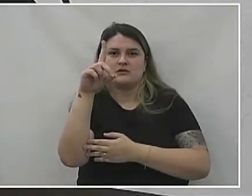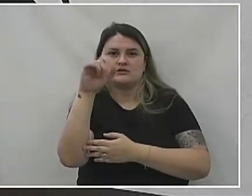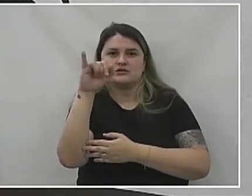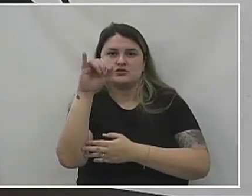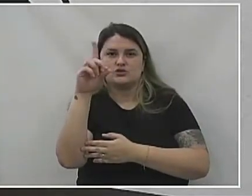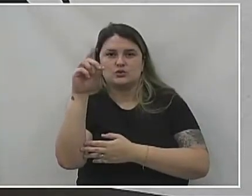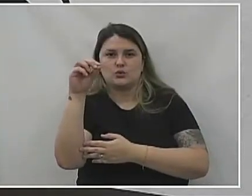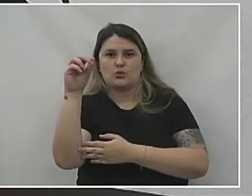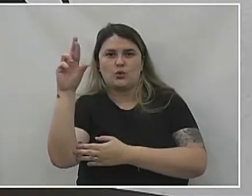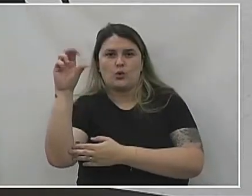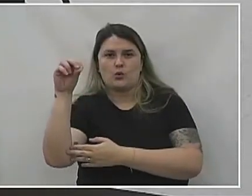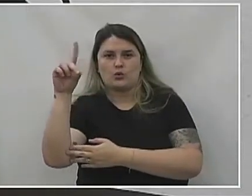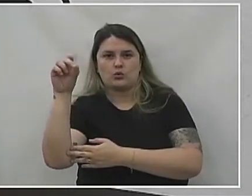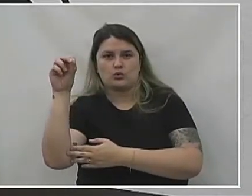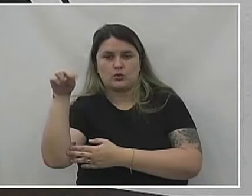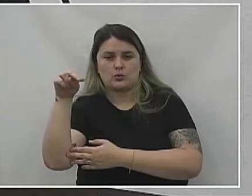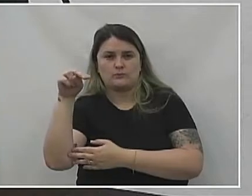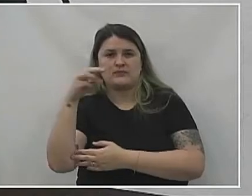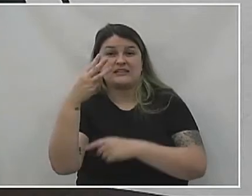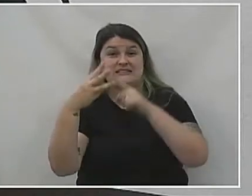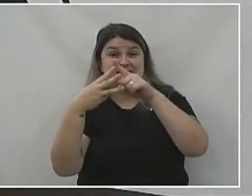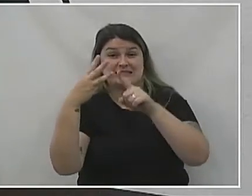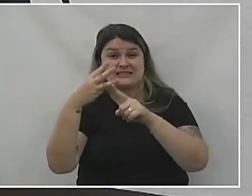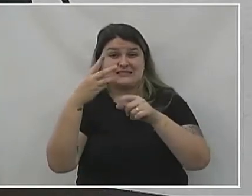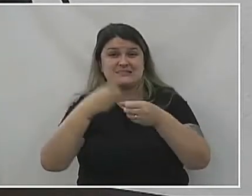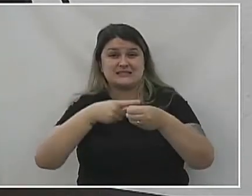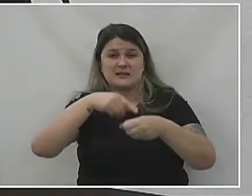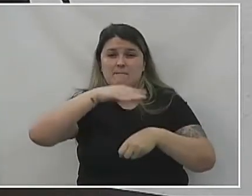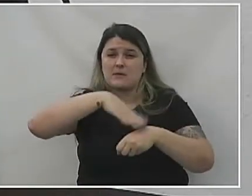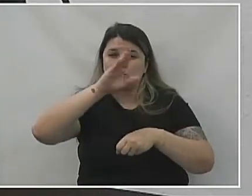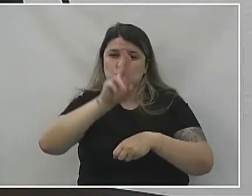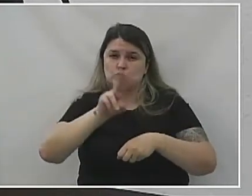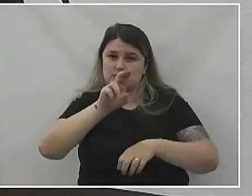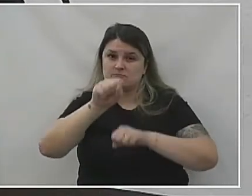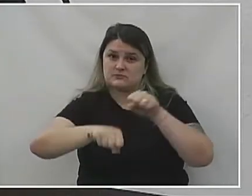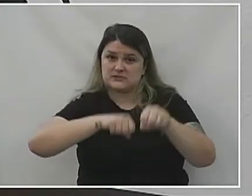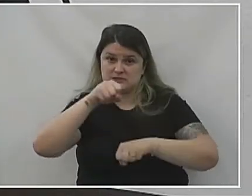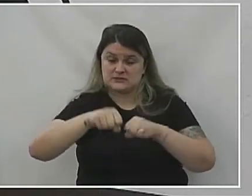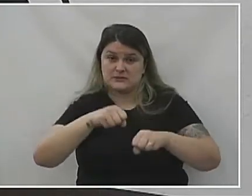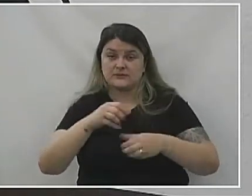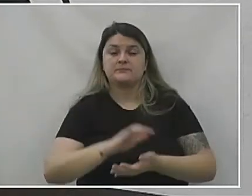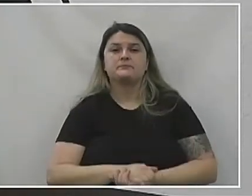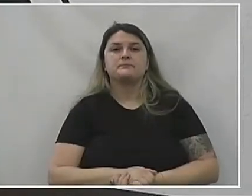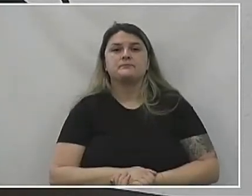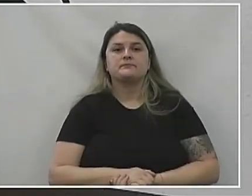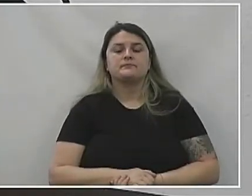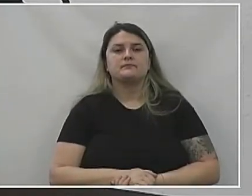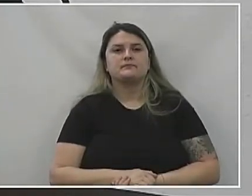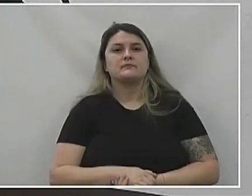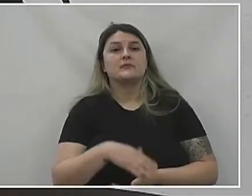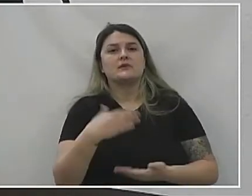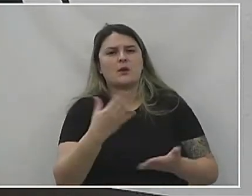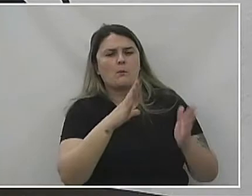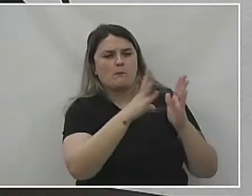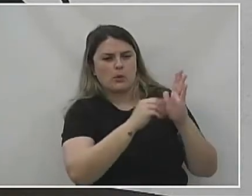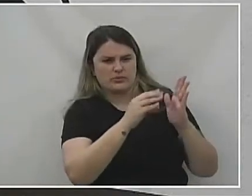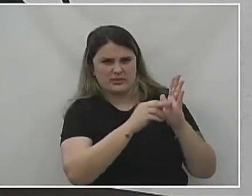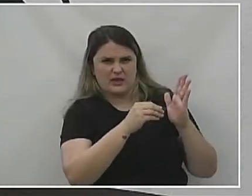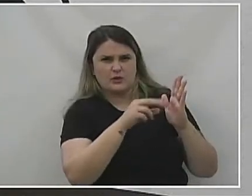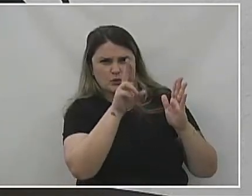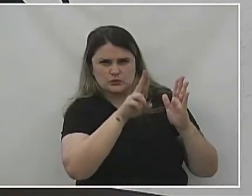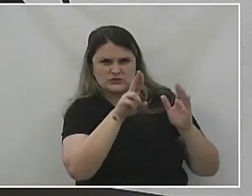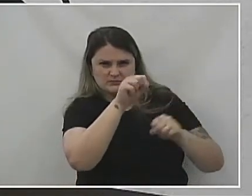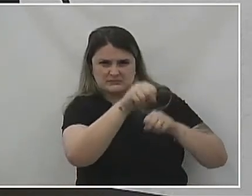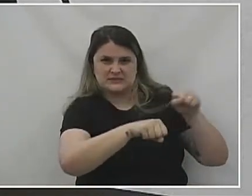ciclista que utilizam esse modelo de transporte e eu quero destacar aqui que esse modelo de transporte